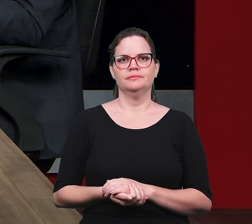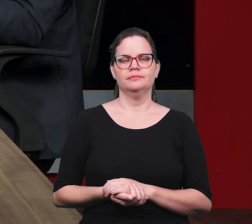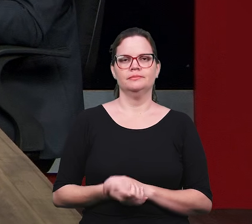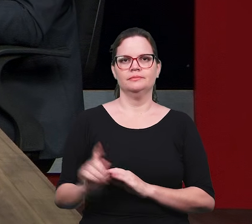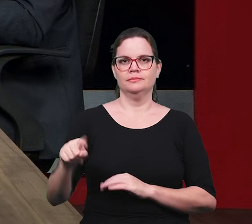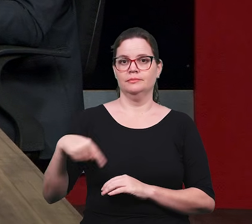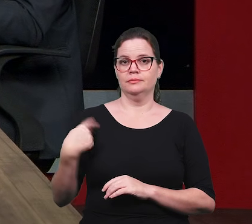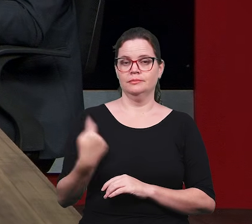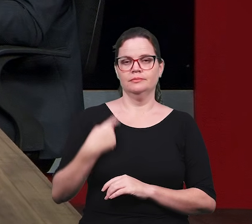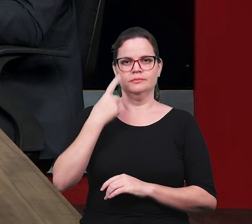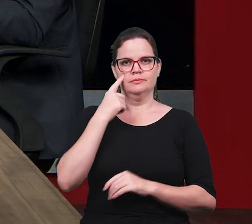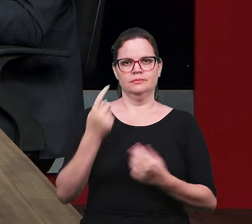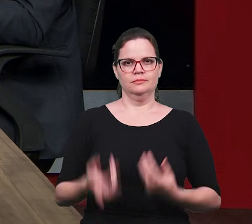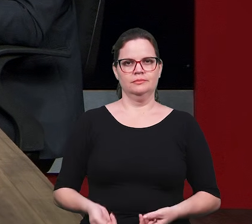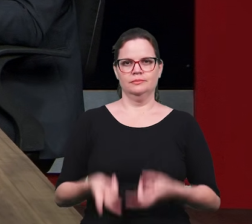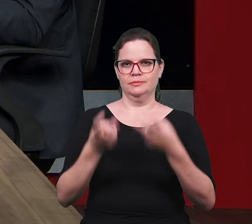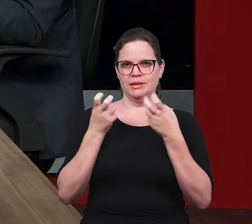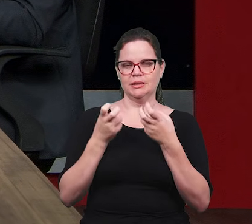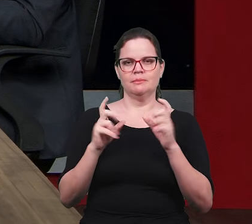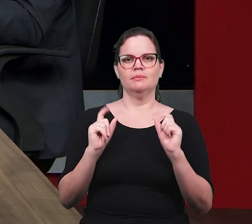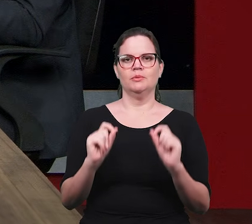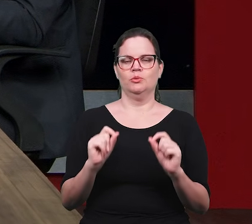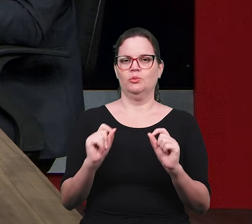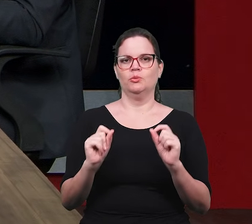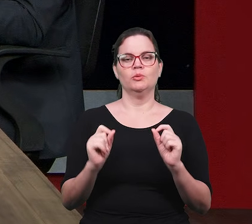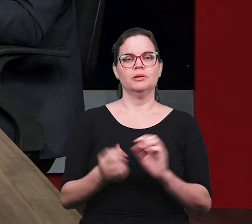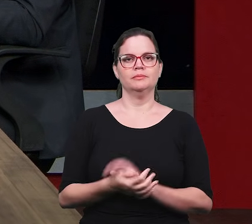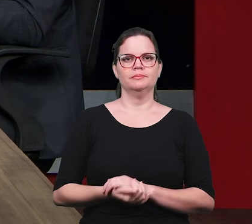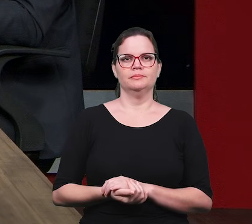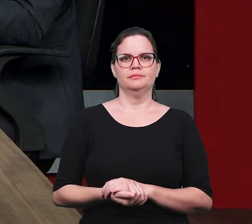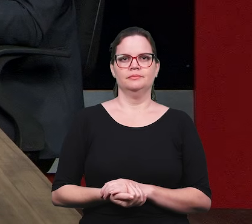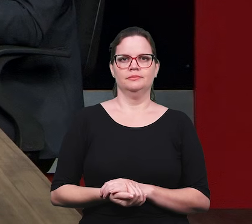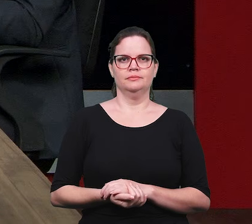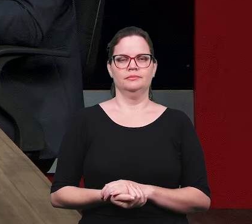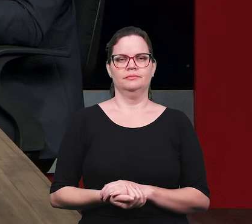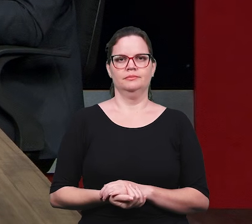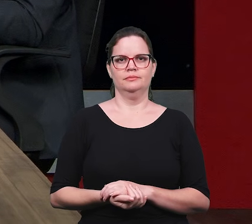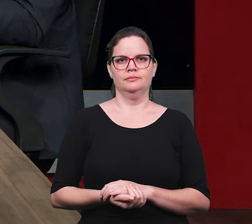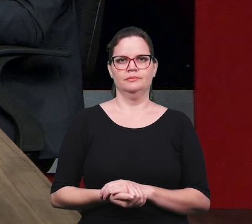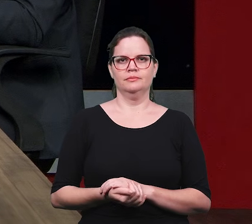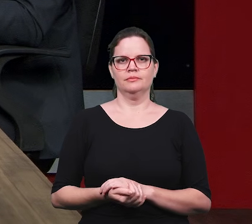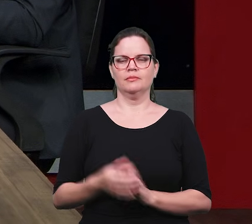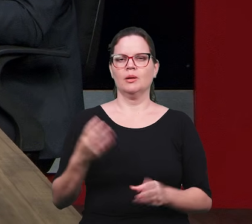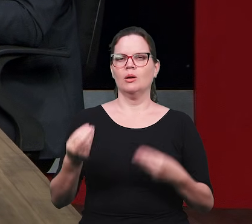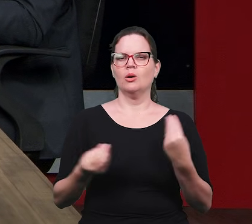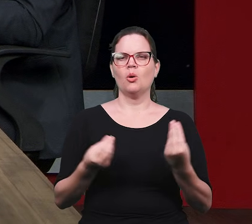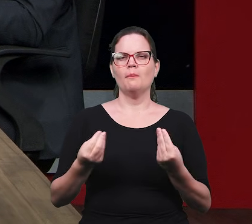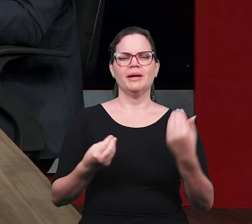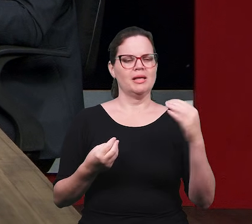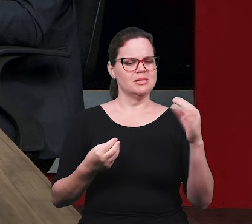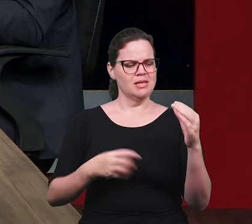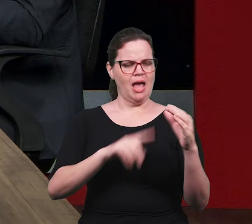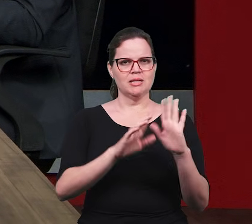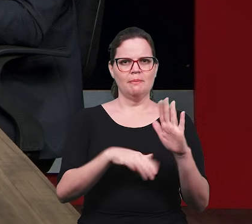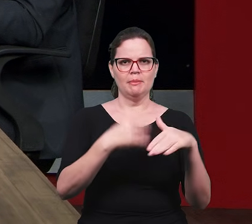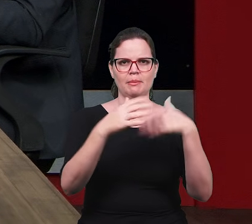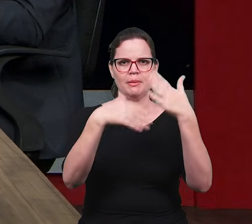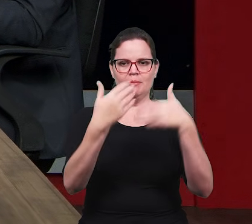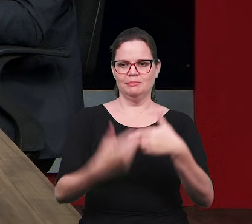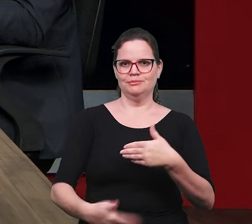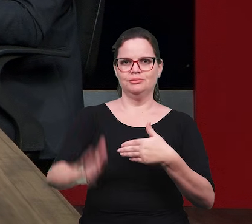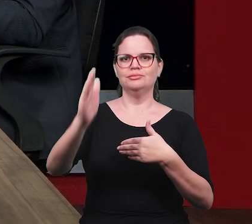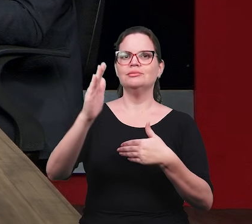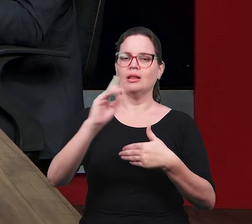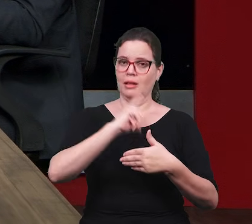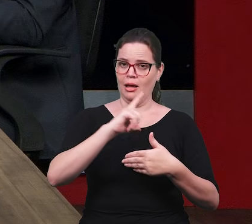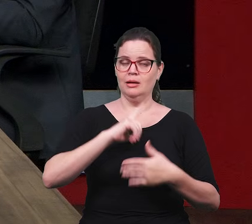perceber, inclusive, nós vamos discutir isso mais adiante, até como que a ciência ela evoluiu a partir desse